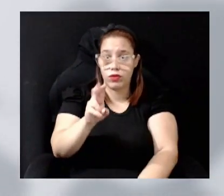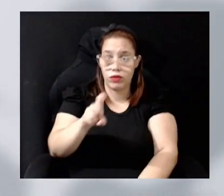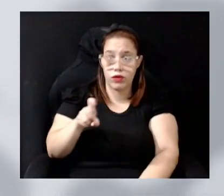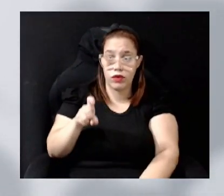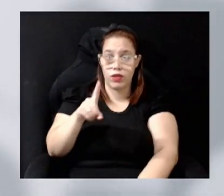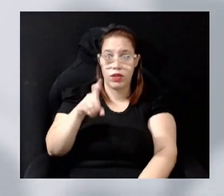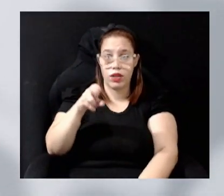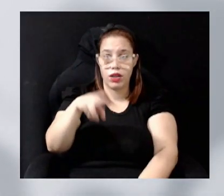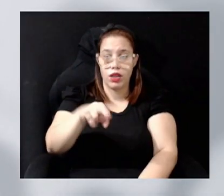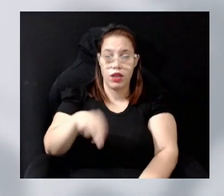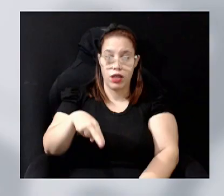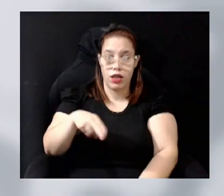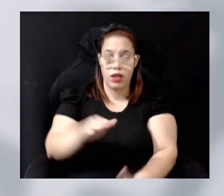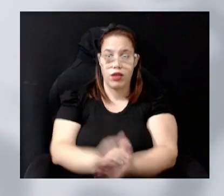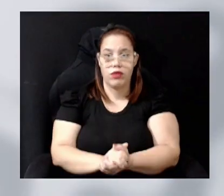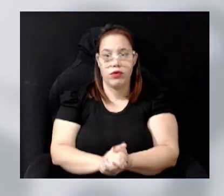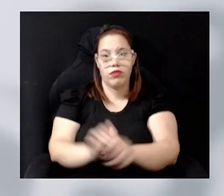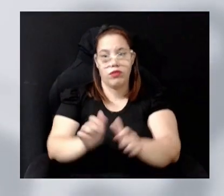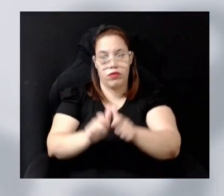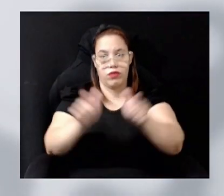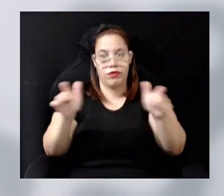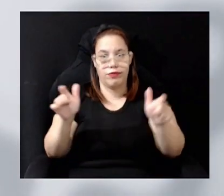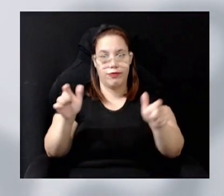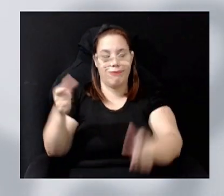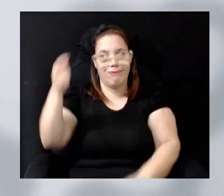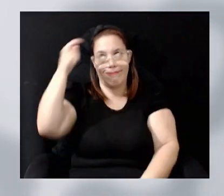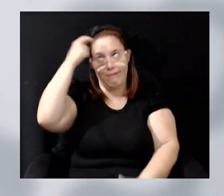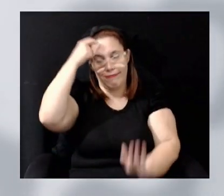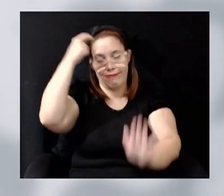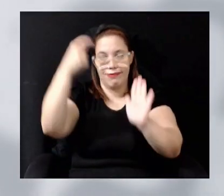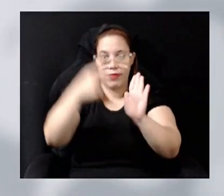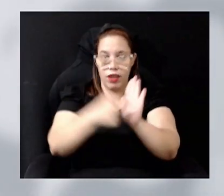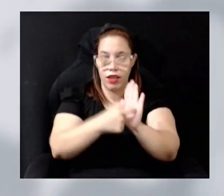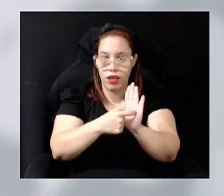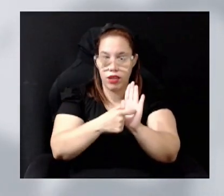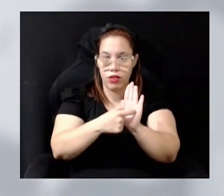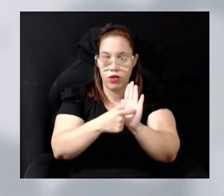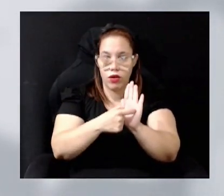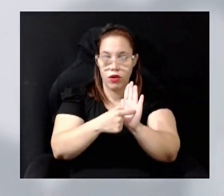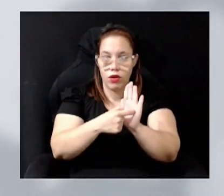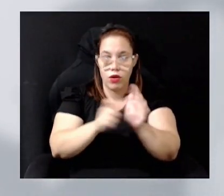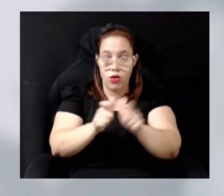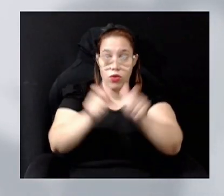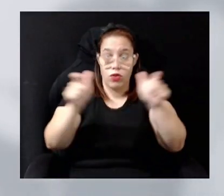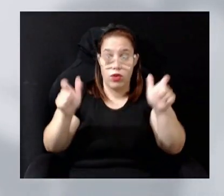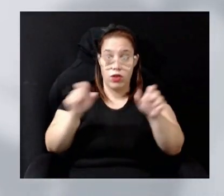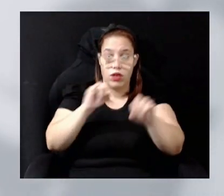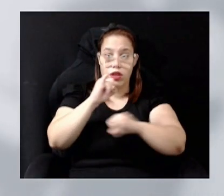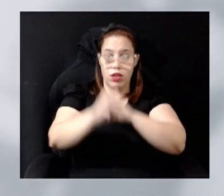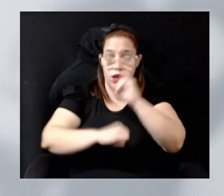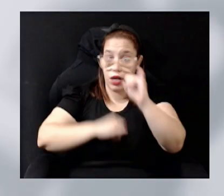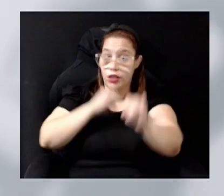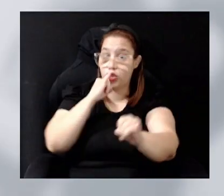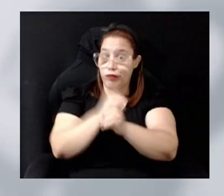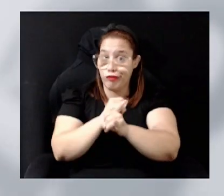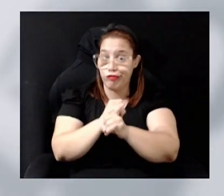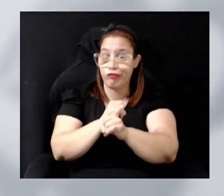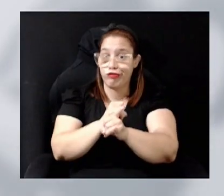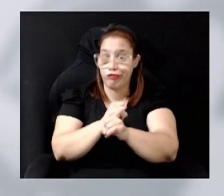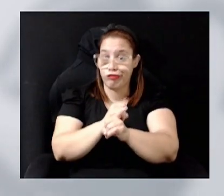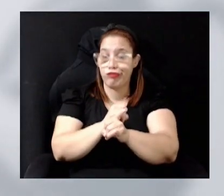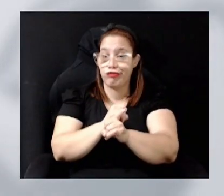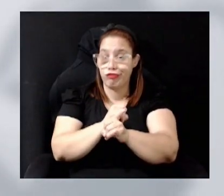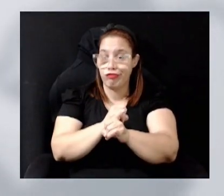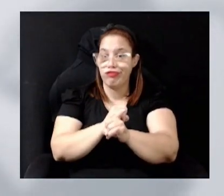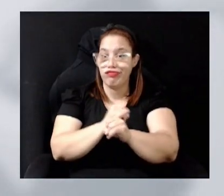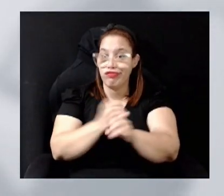Design. O aumento da inteligência artificial, realidade virtual aumentada e a internet das coisas são